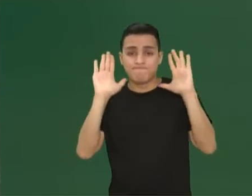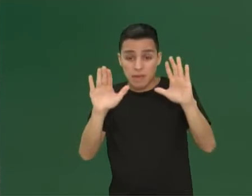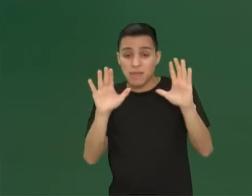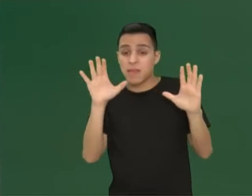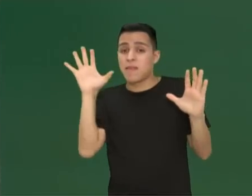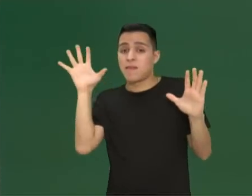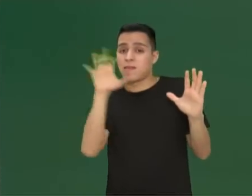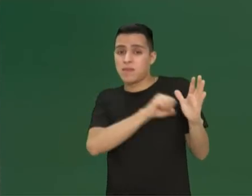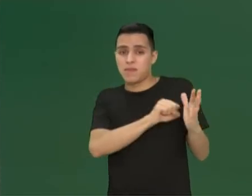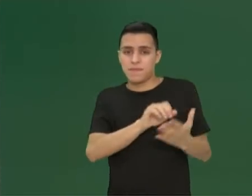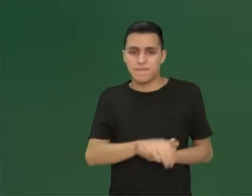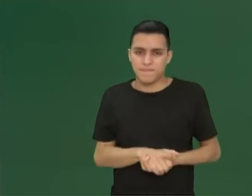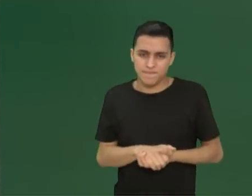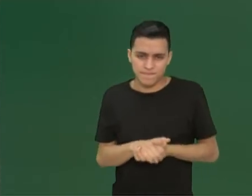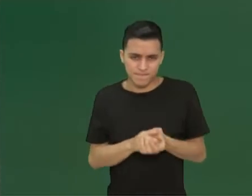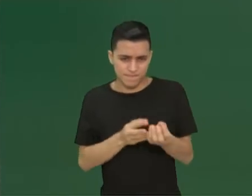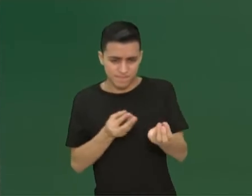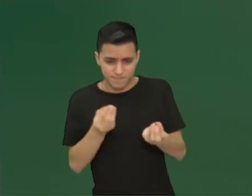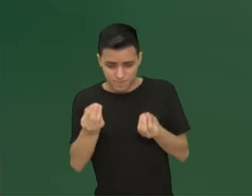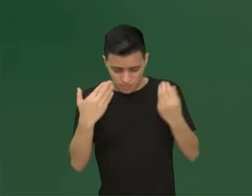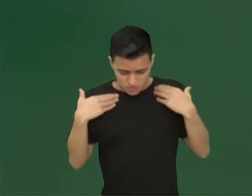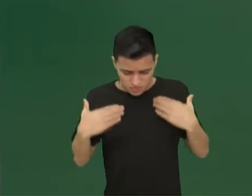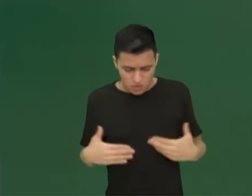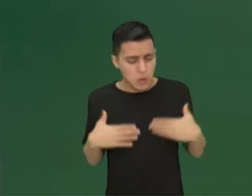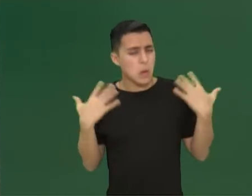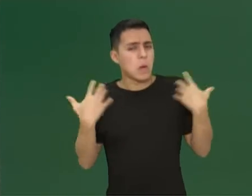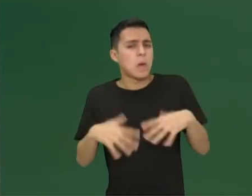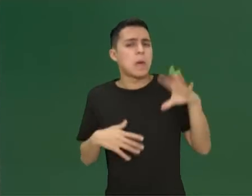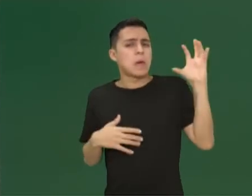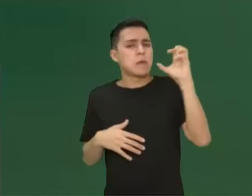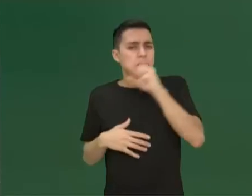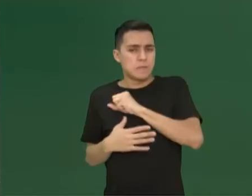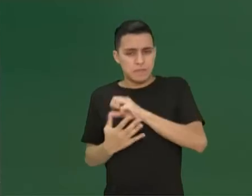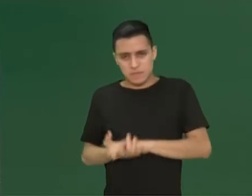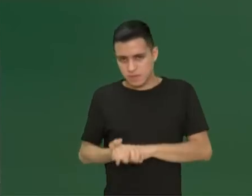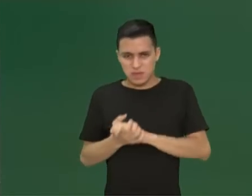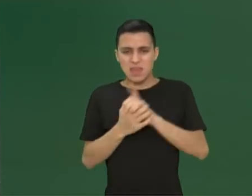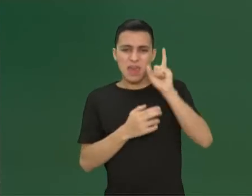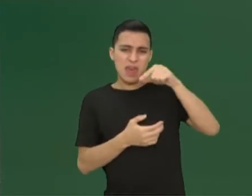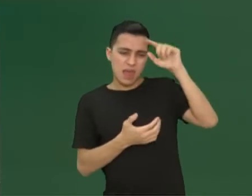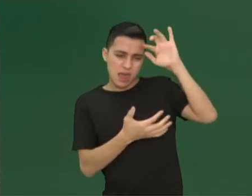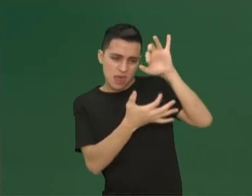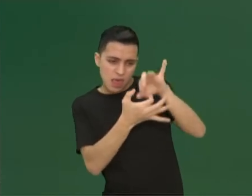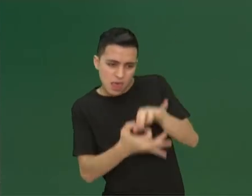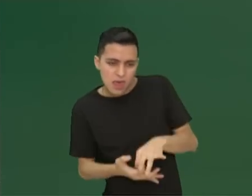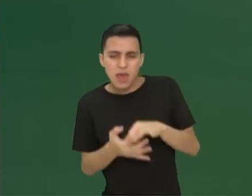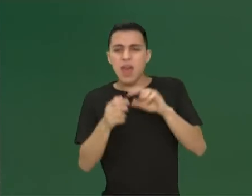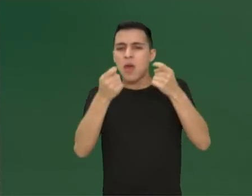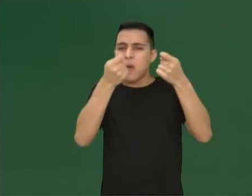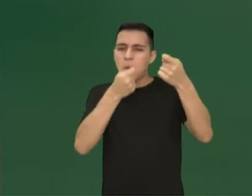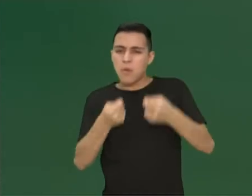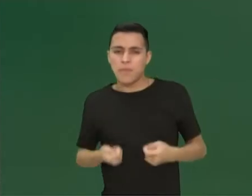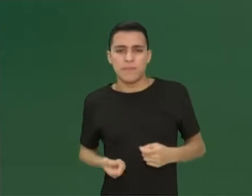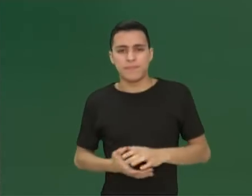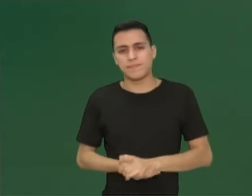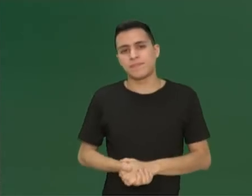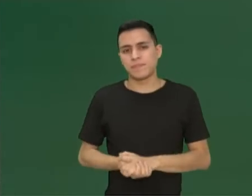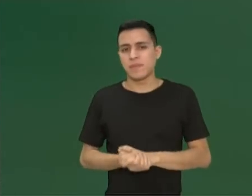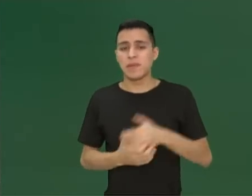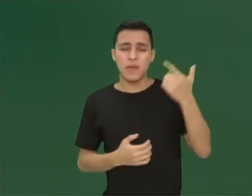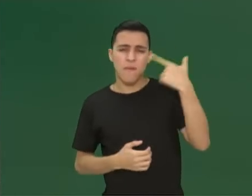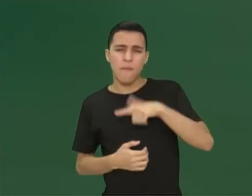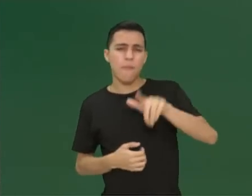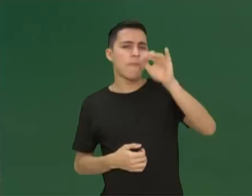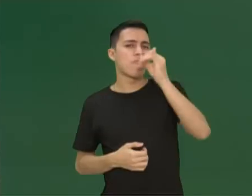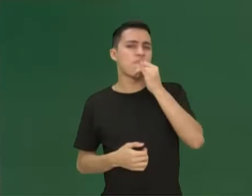é muito rápido. Como o nosso corpo trabalha muito bem, em conjunto, coordenado. Um outro